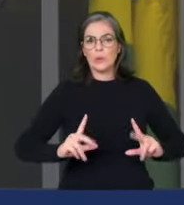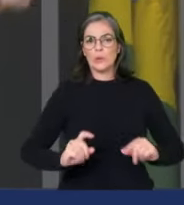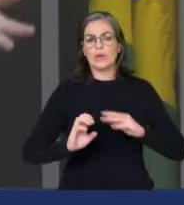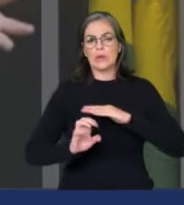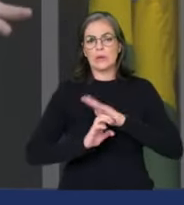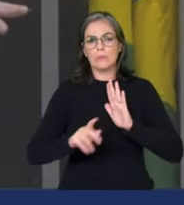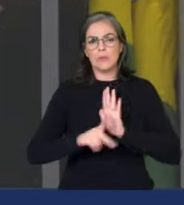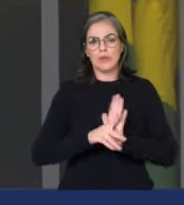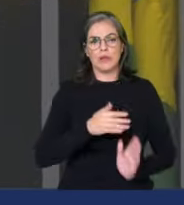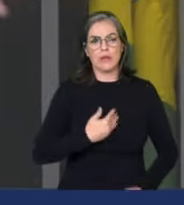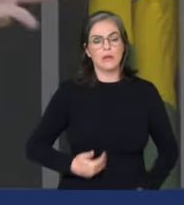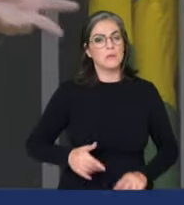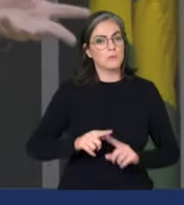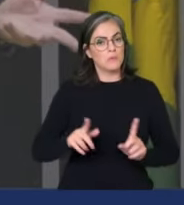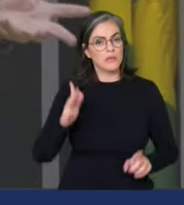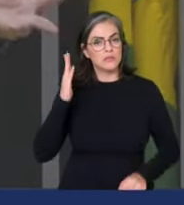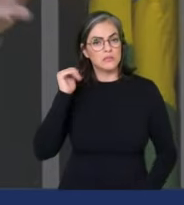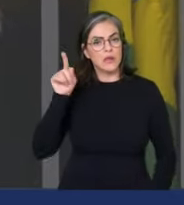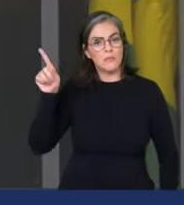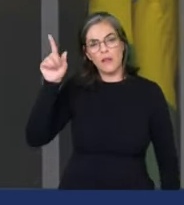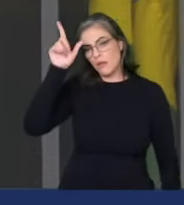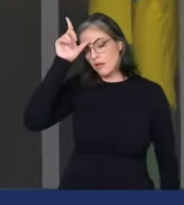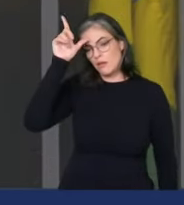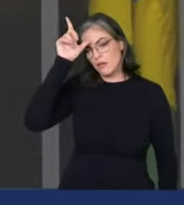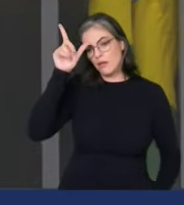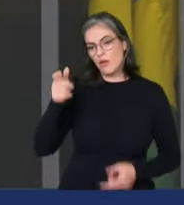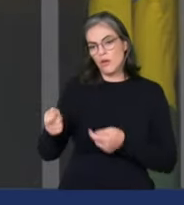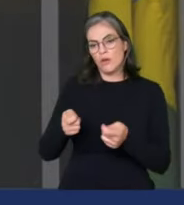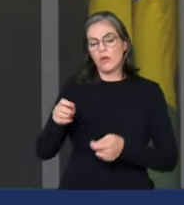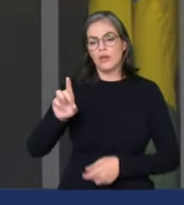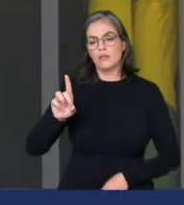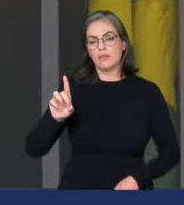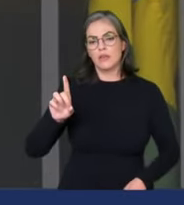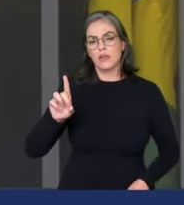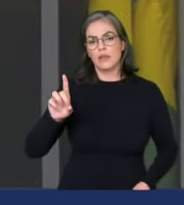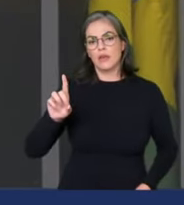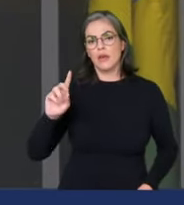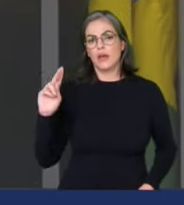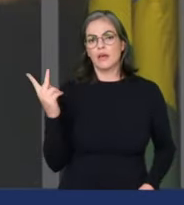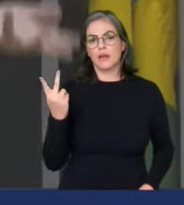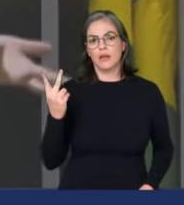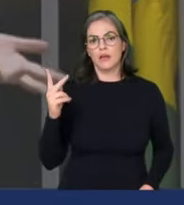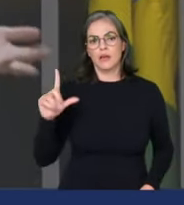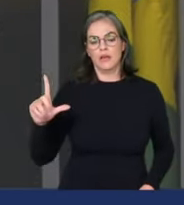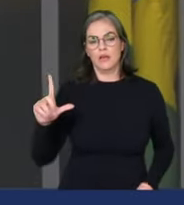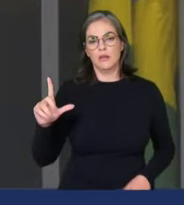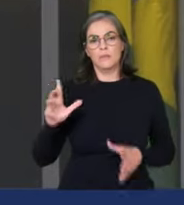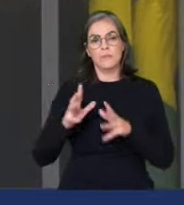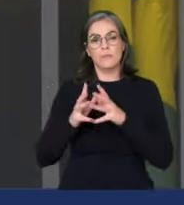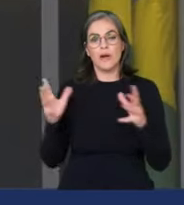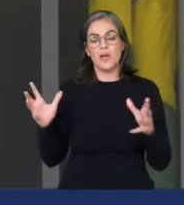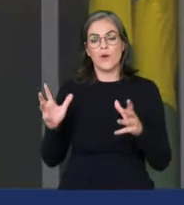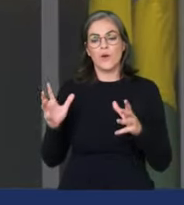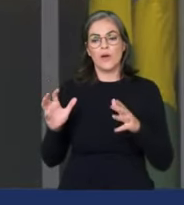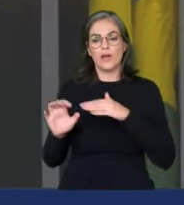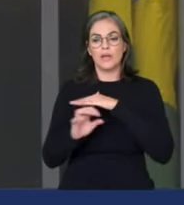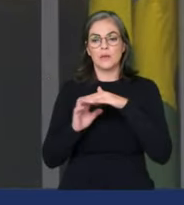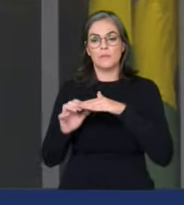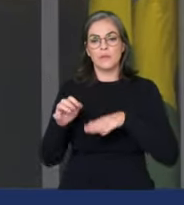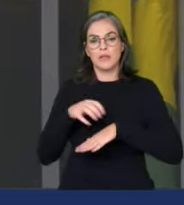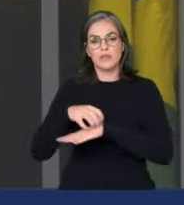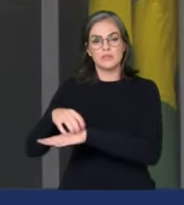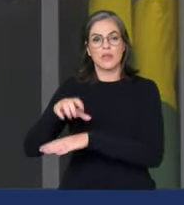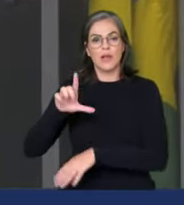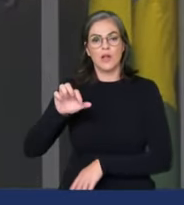Alemanha é quem controla a DHL, a maior empresa de logística do mundo. Ah, a França é